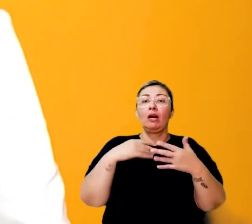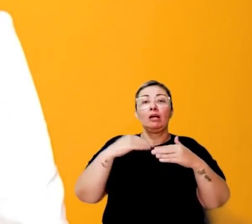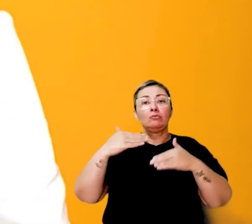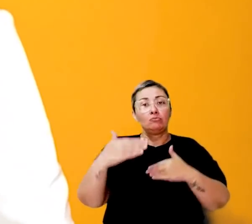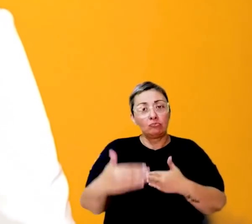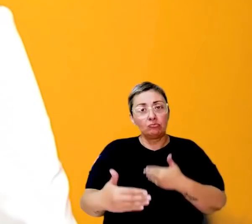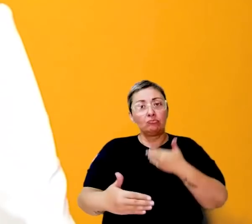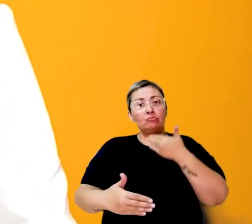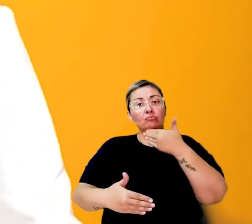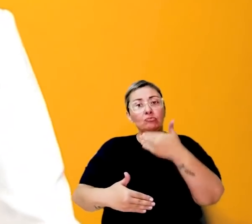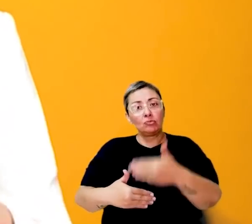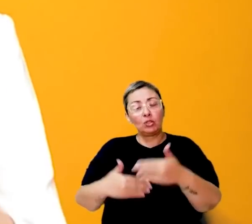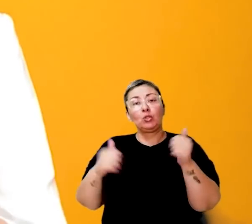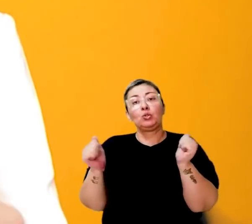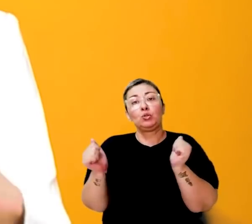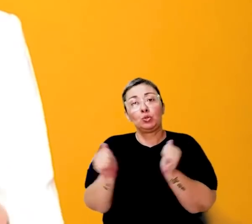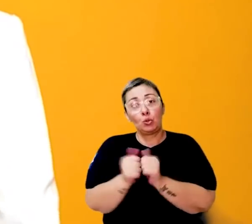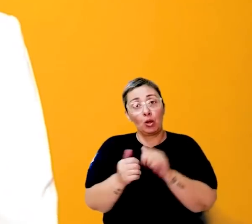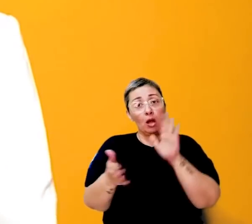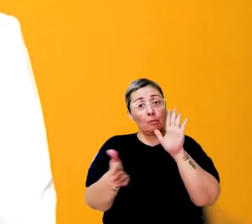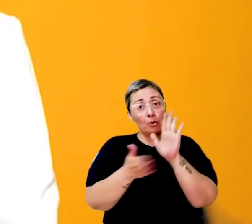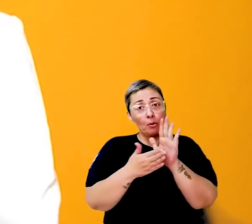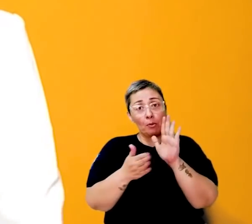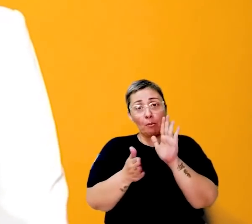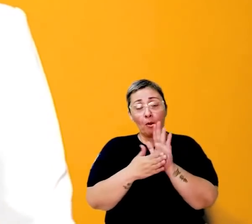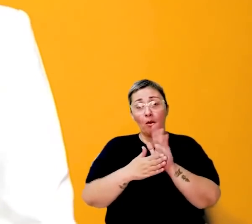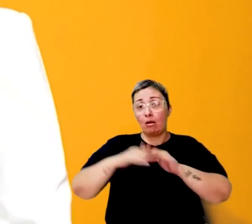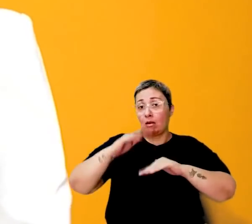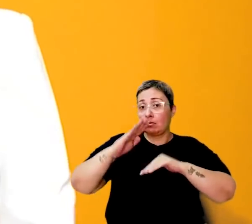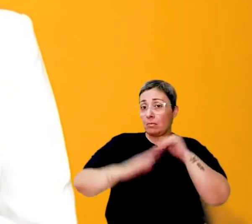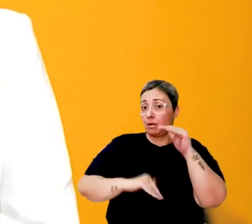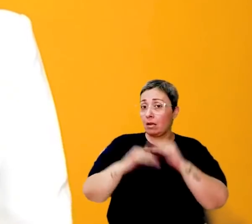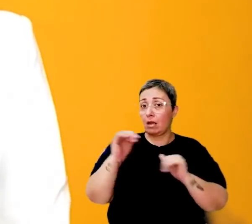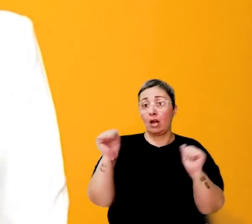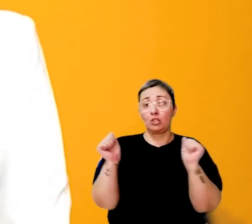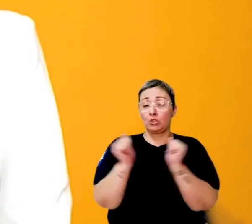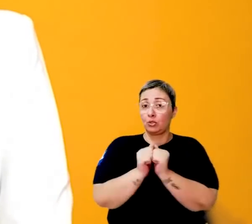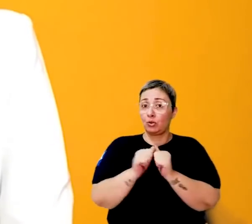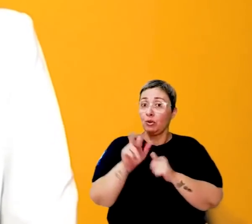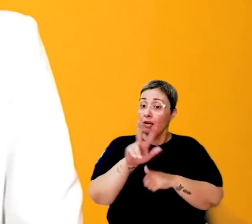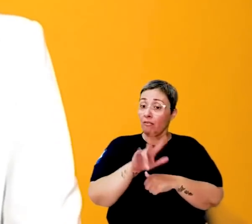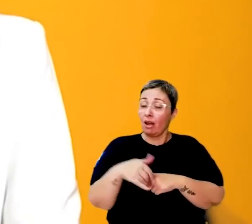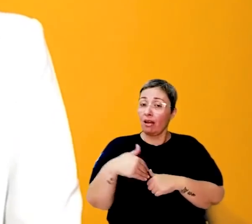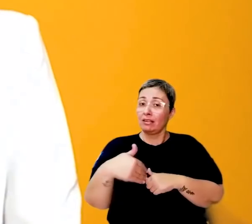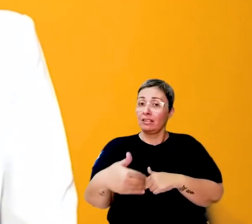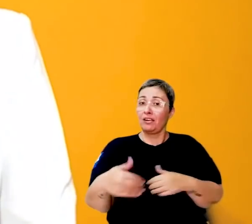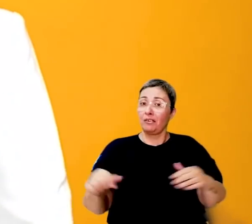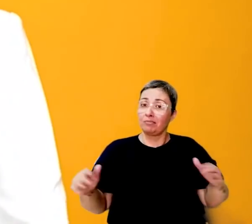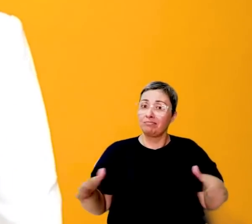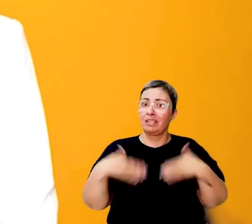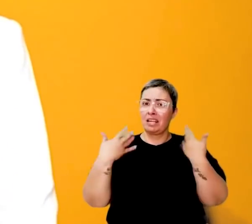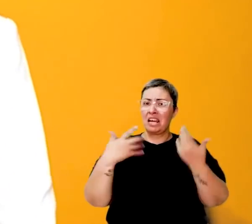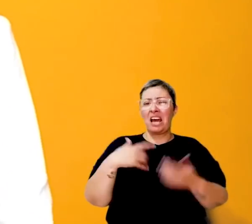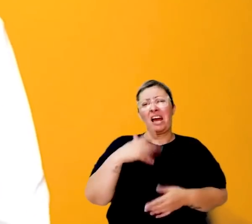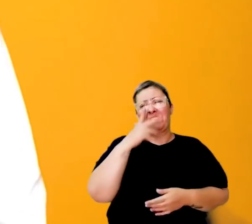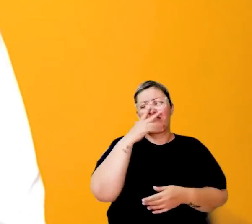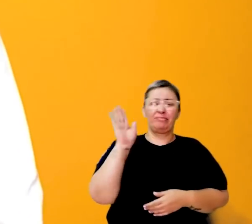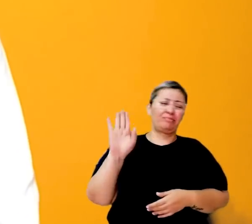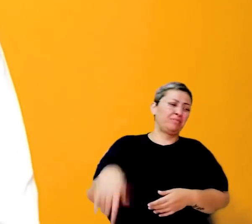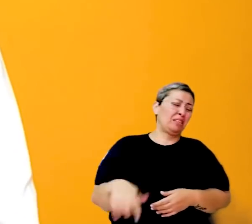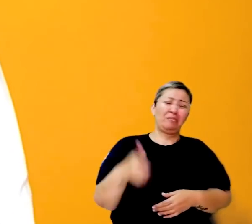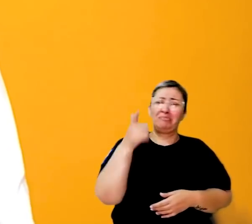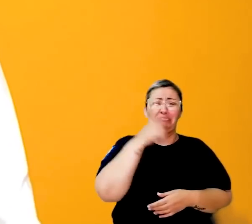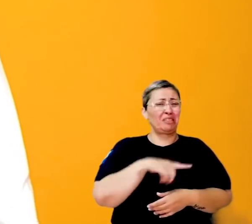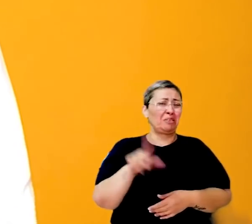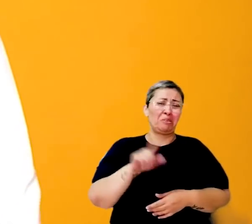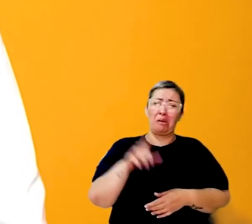junto com a criança. Né? A proposta é fazer junto. E nós vamos ser surpreendidos quando a gente achar que ele não vai